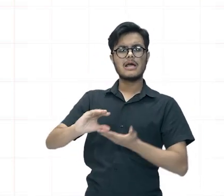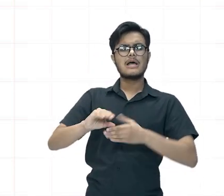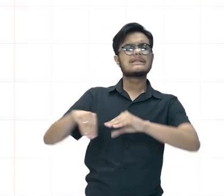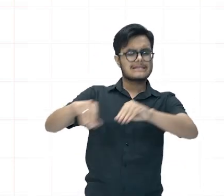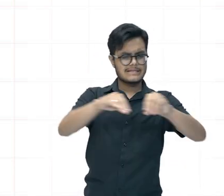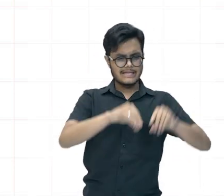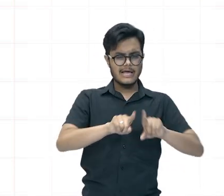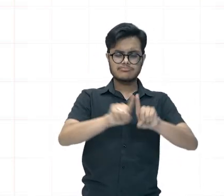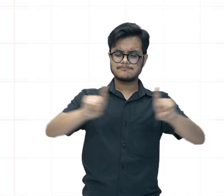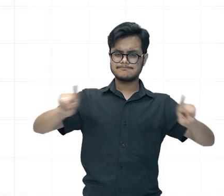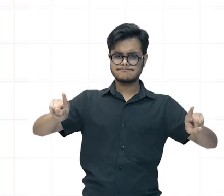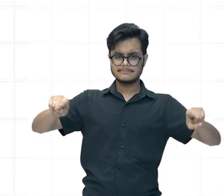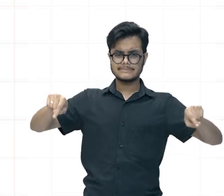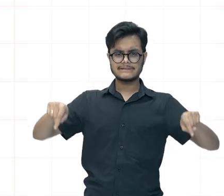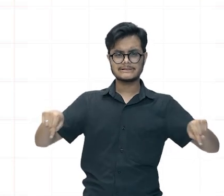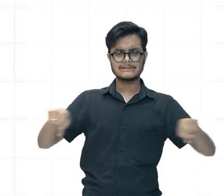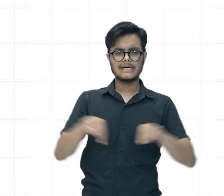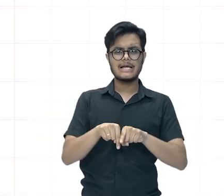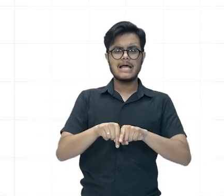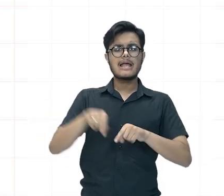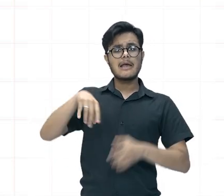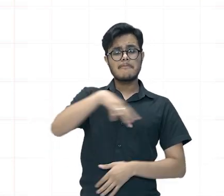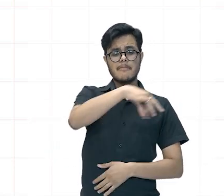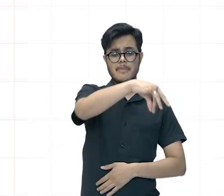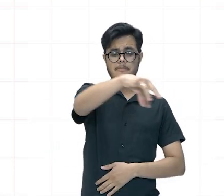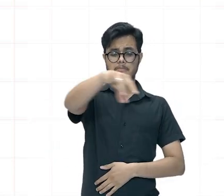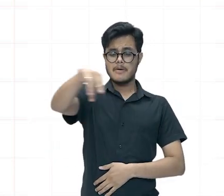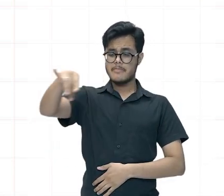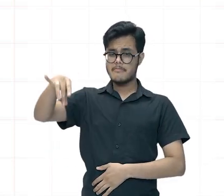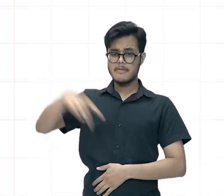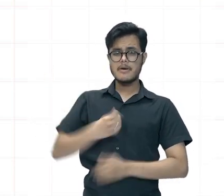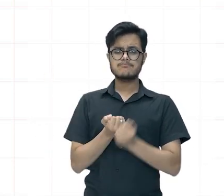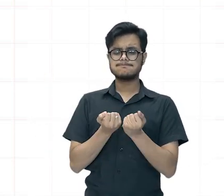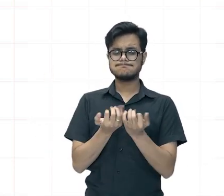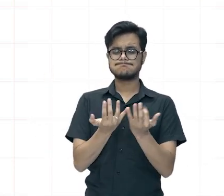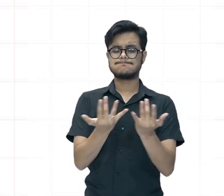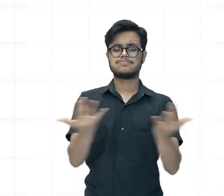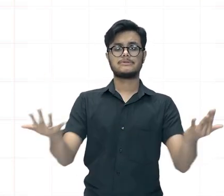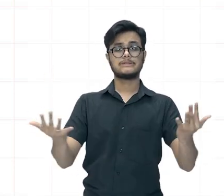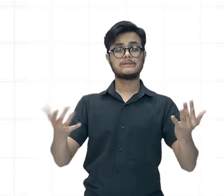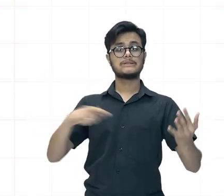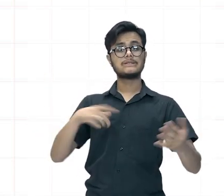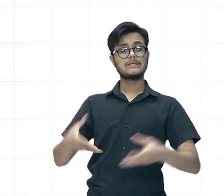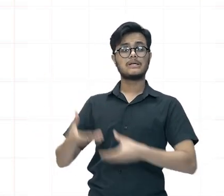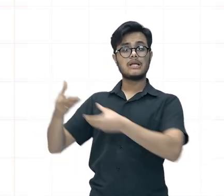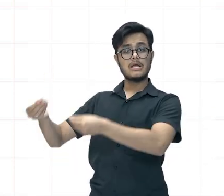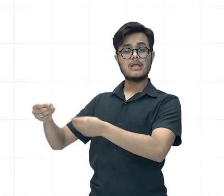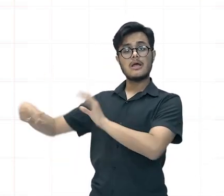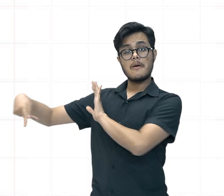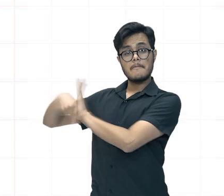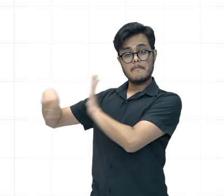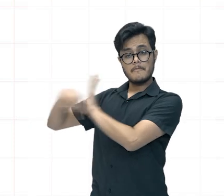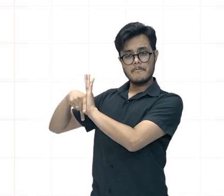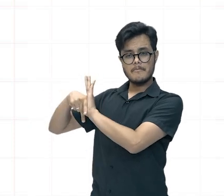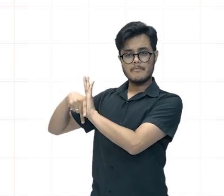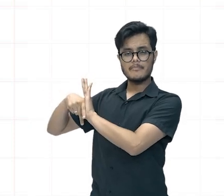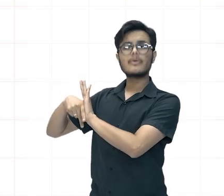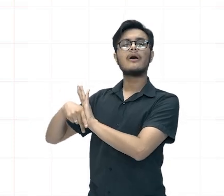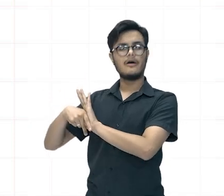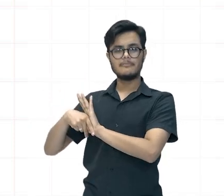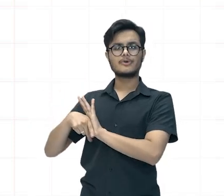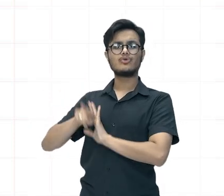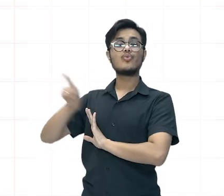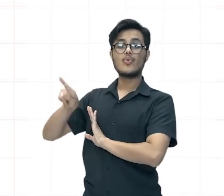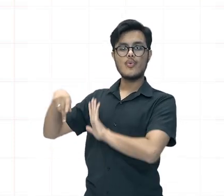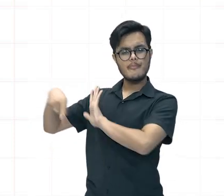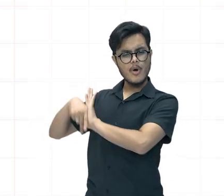um lote de terra, devendo cultivá-las e entregar parte da produção, então, ao proprietário dessa terra. Lembra